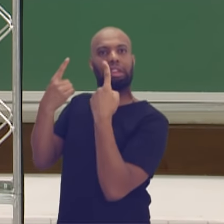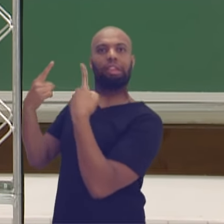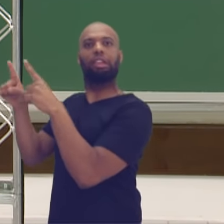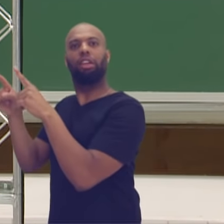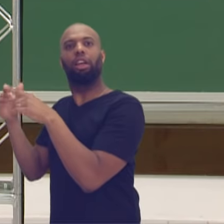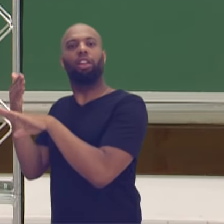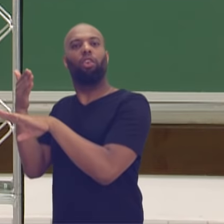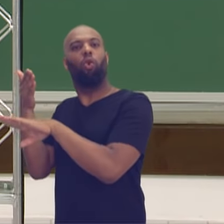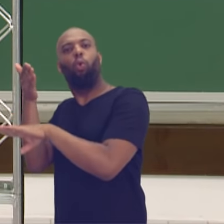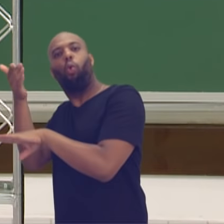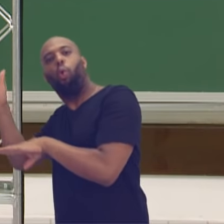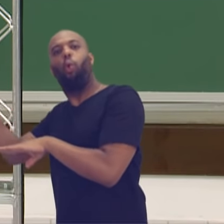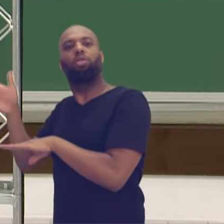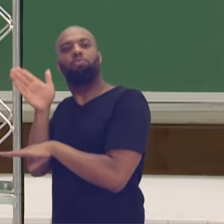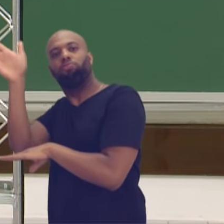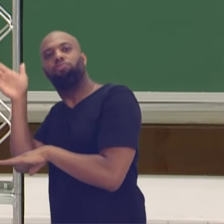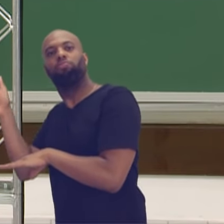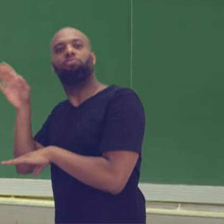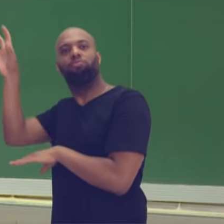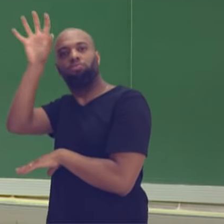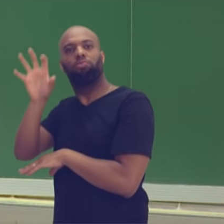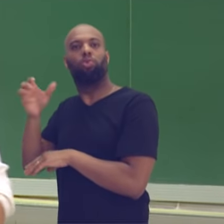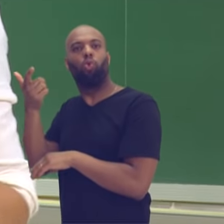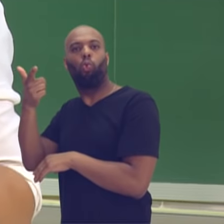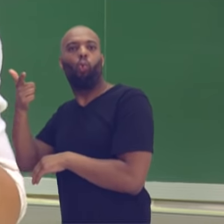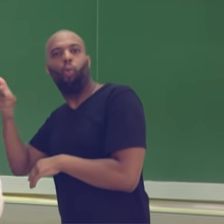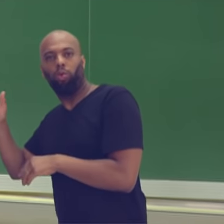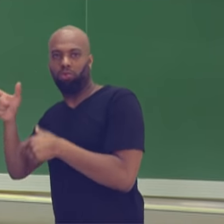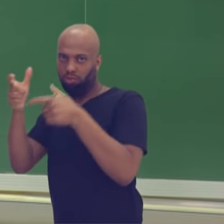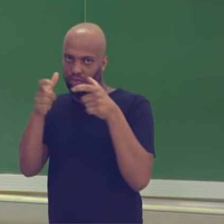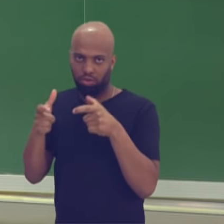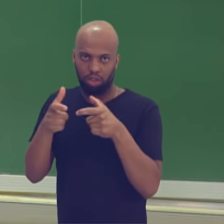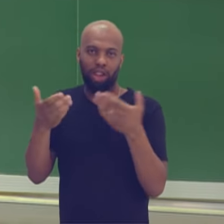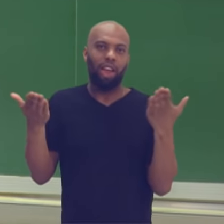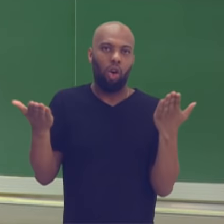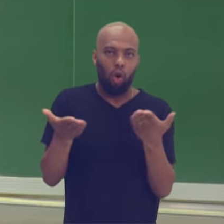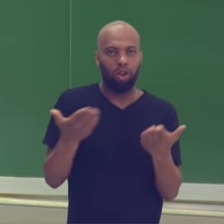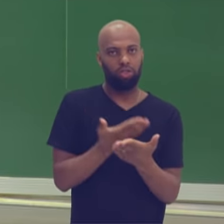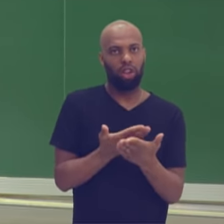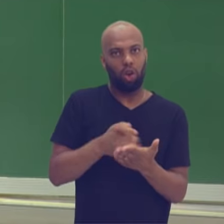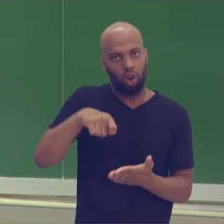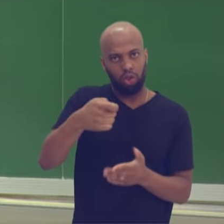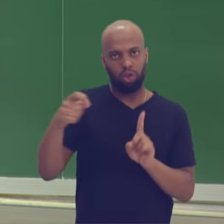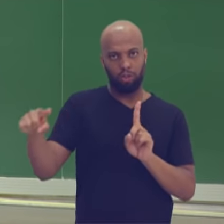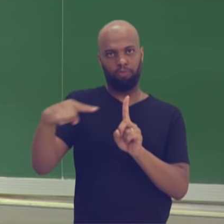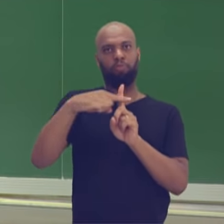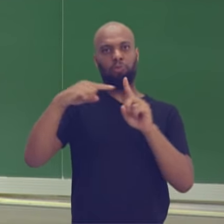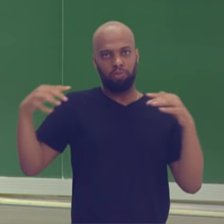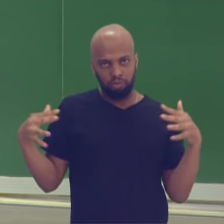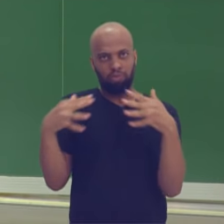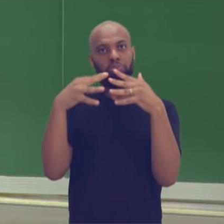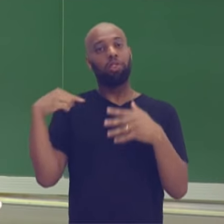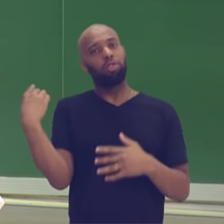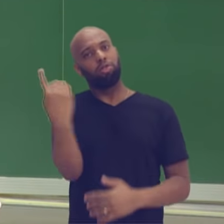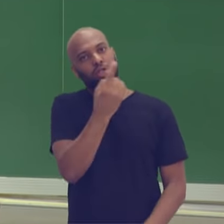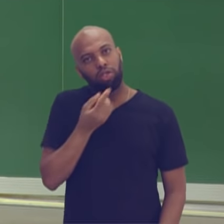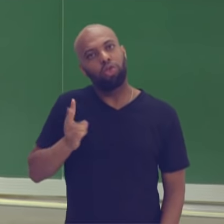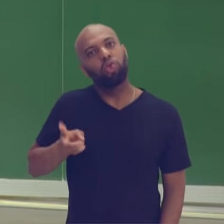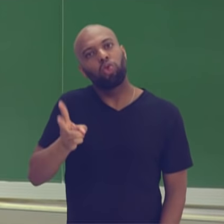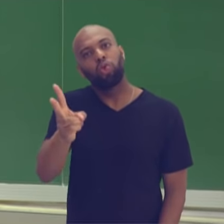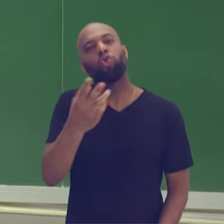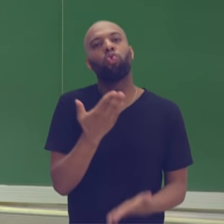atravessar outras regiões e um outro continente. A nossa aula de hoje, então, foi sobre as cruzadas. A gente continua na